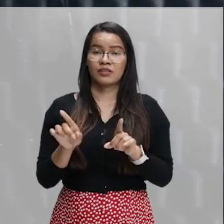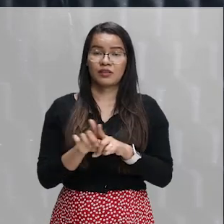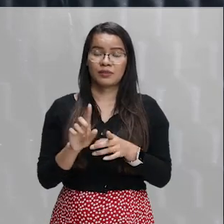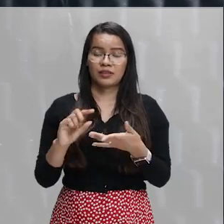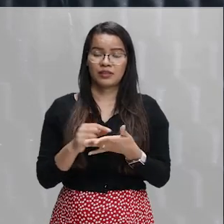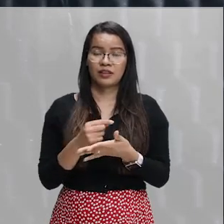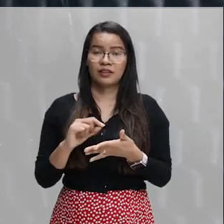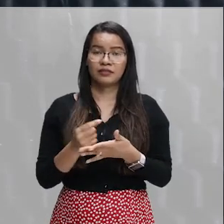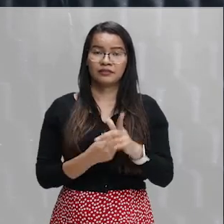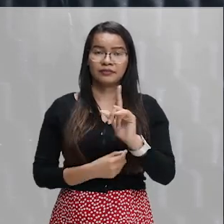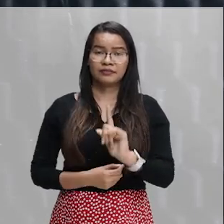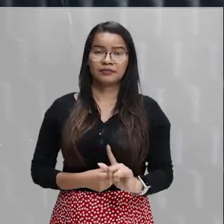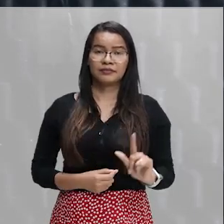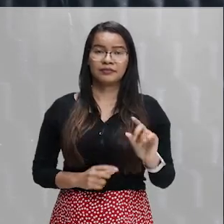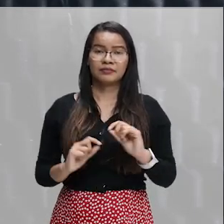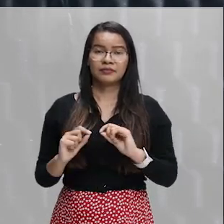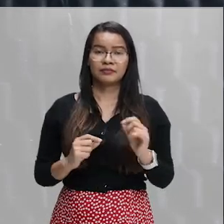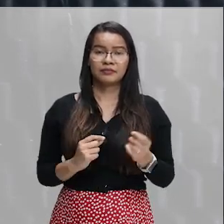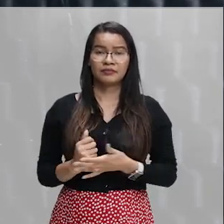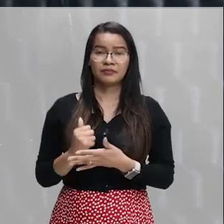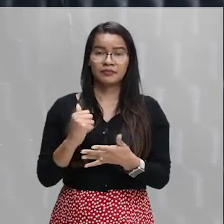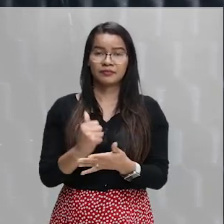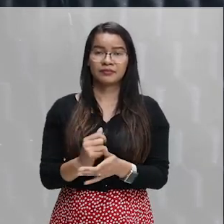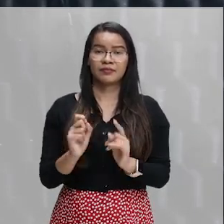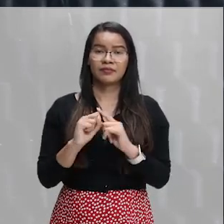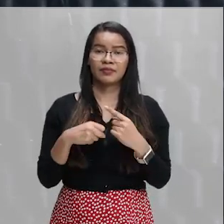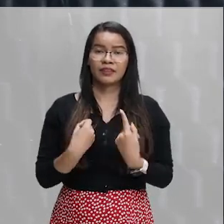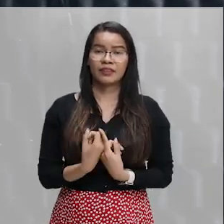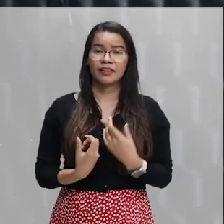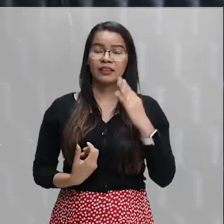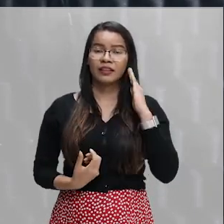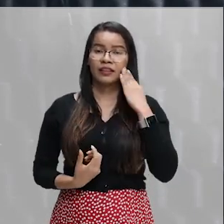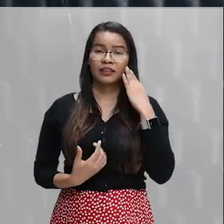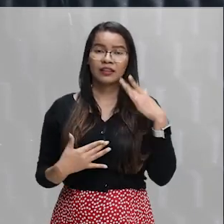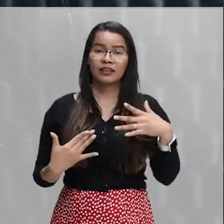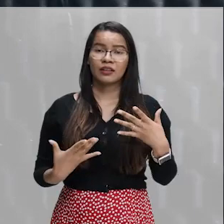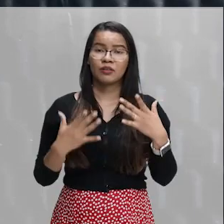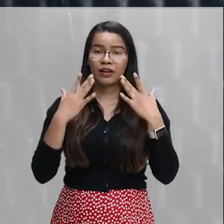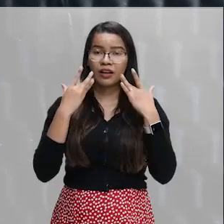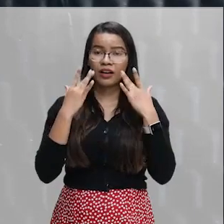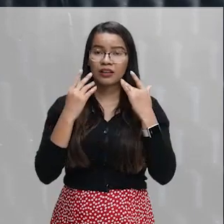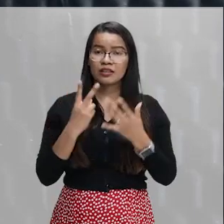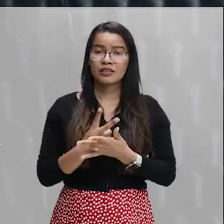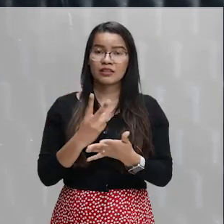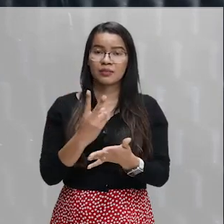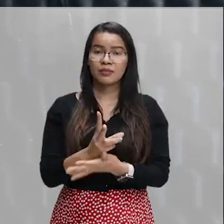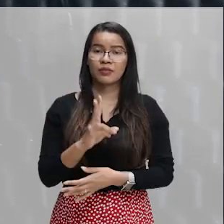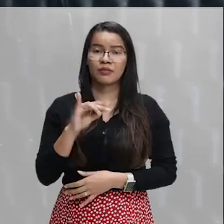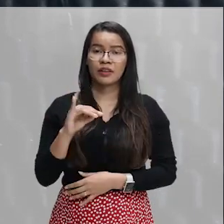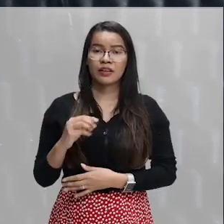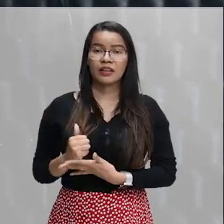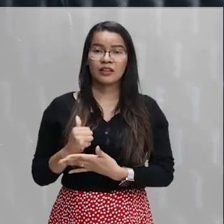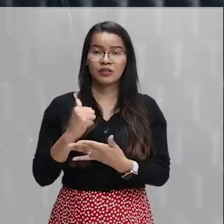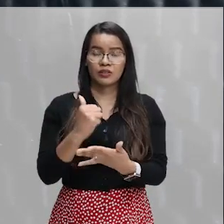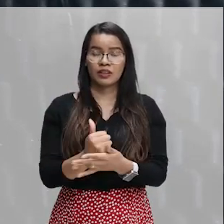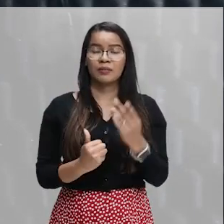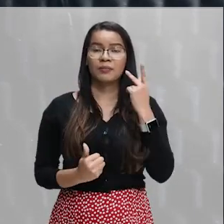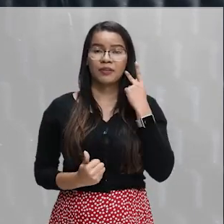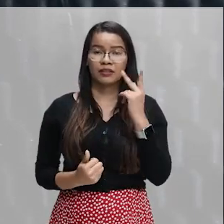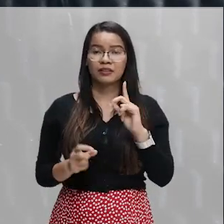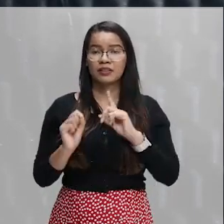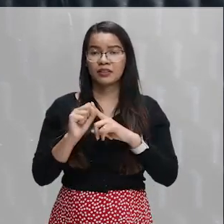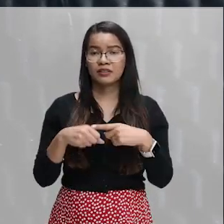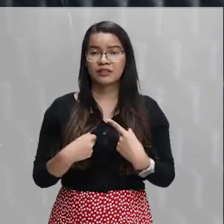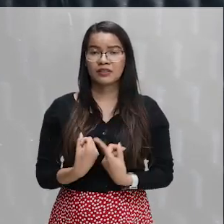que ajudavam a sociedade a entender. Então, gente, a arte sempre vai contribuir para que a